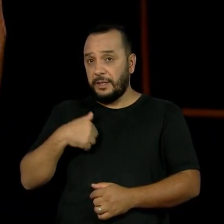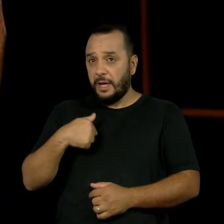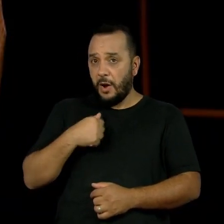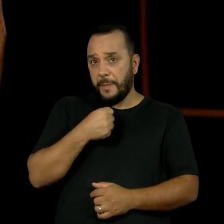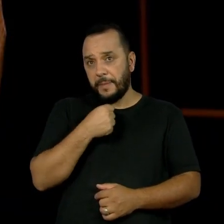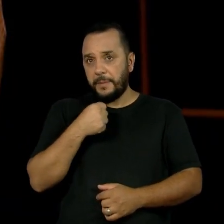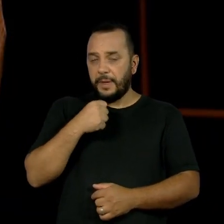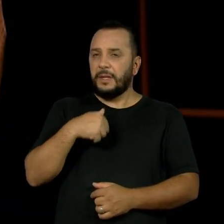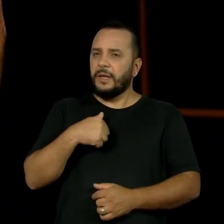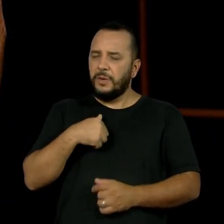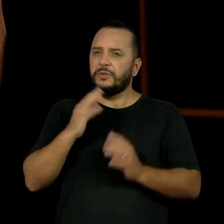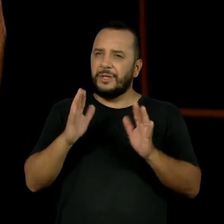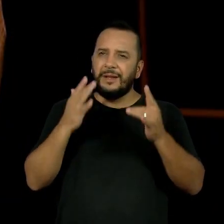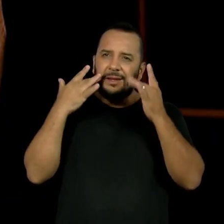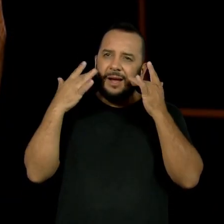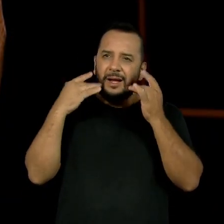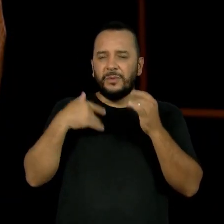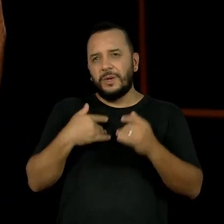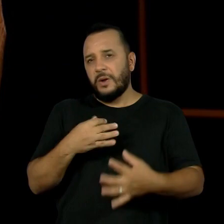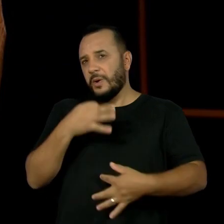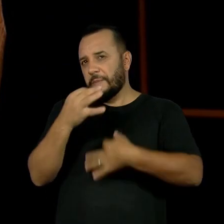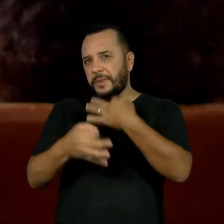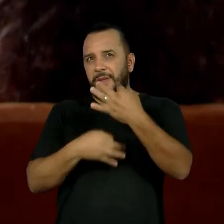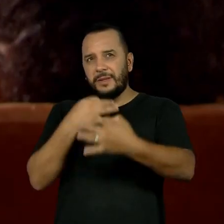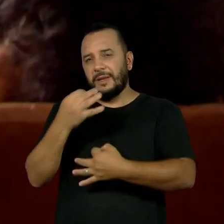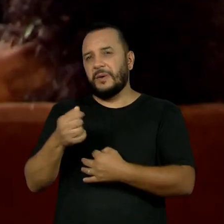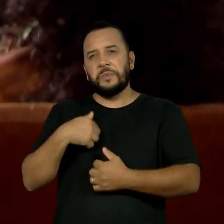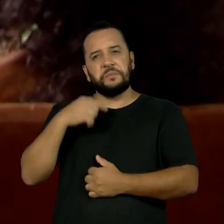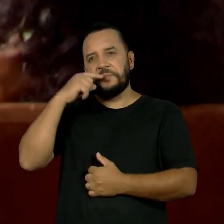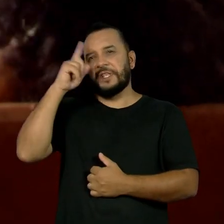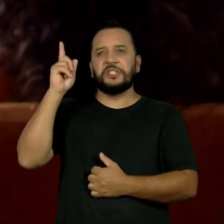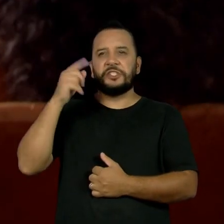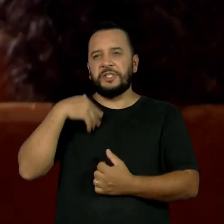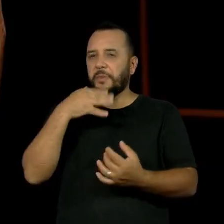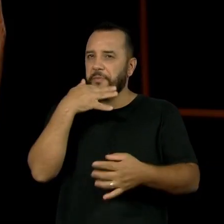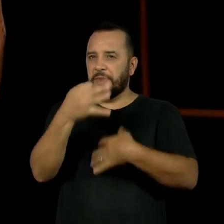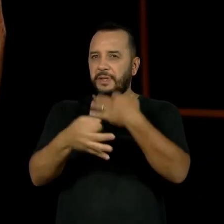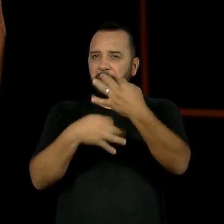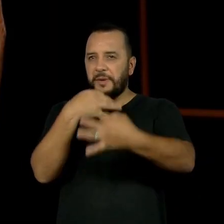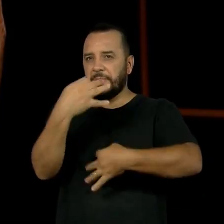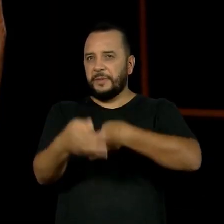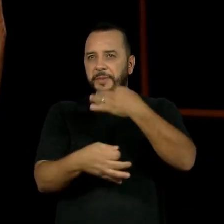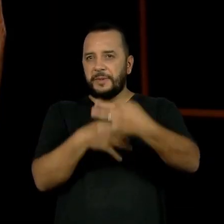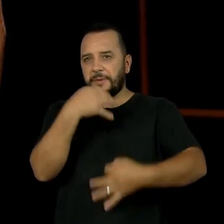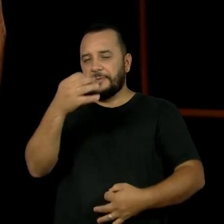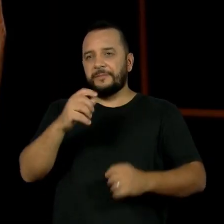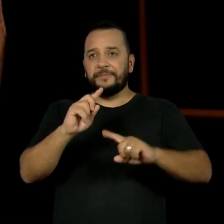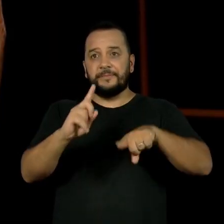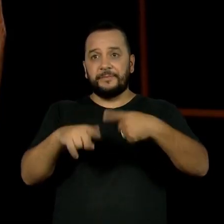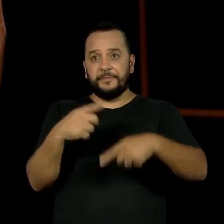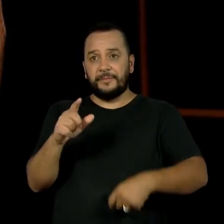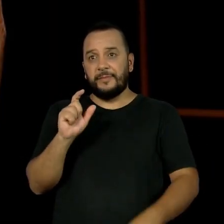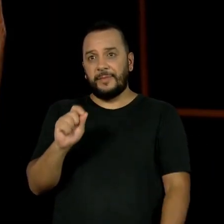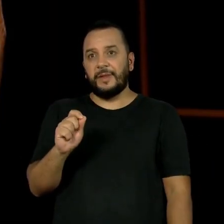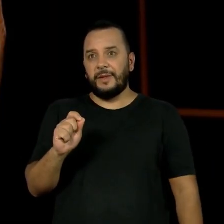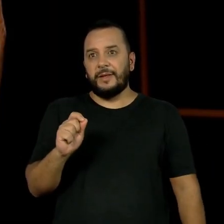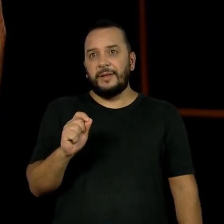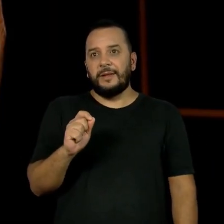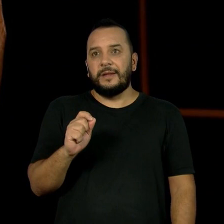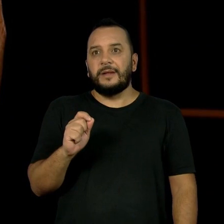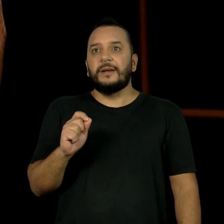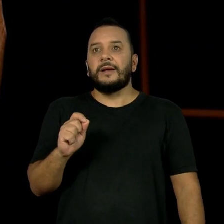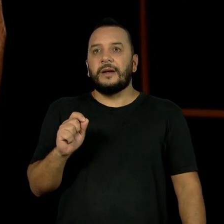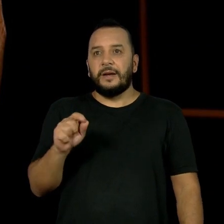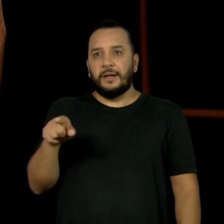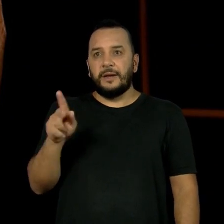que eu já fazia teatro, comecei a dar pitaco em tudo, metidíssima, já dando pitaco. Eu sei que aos poucos ela